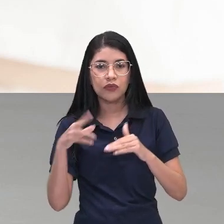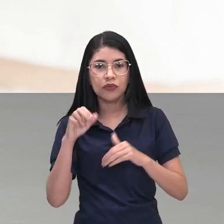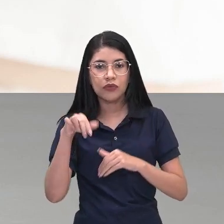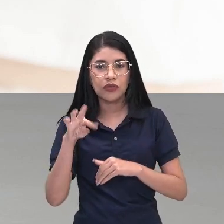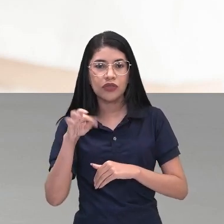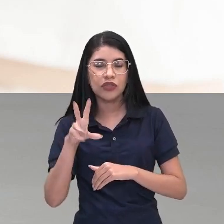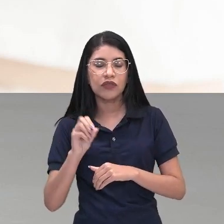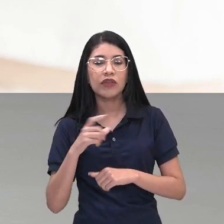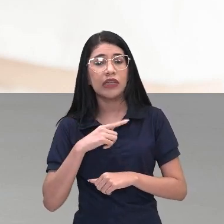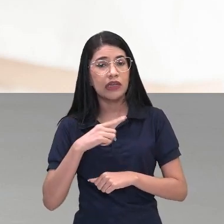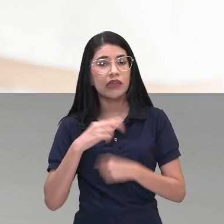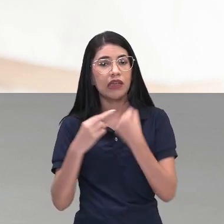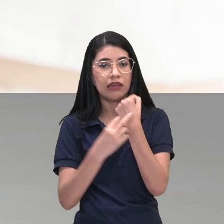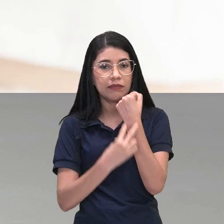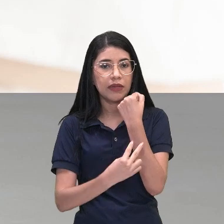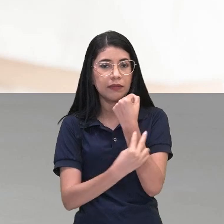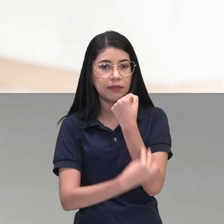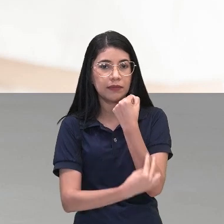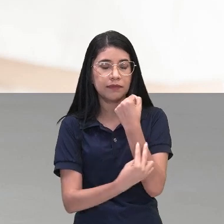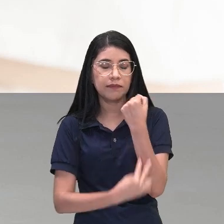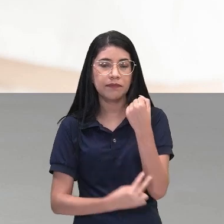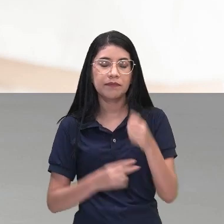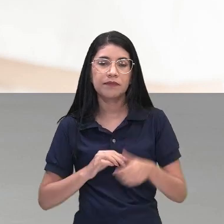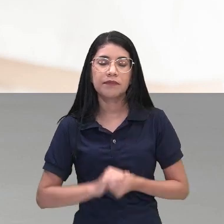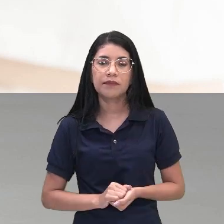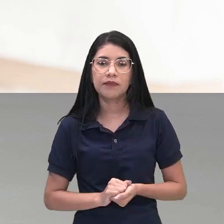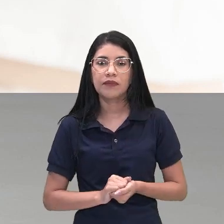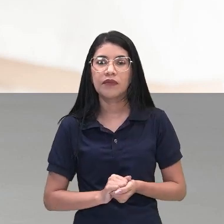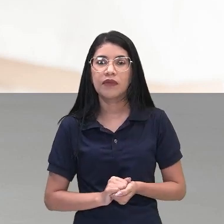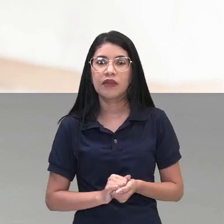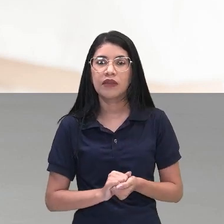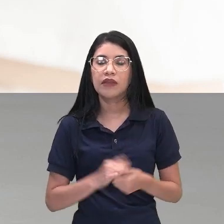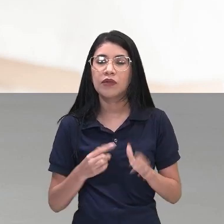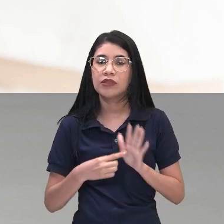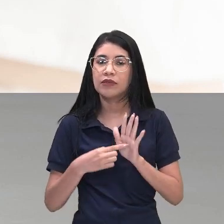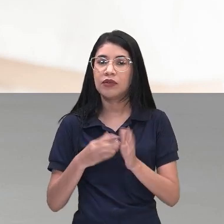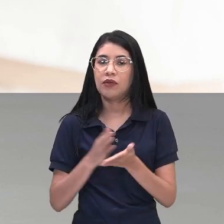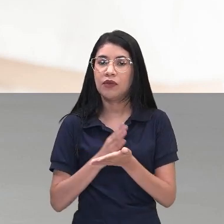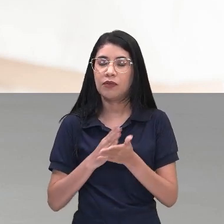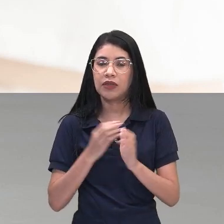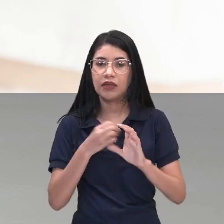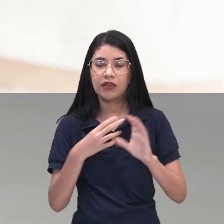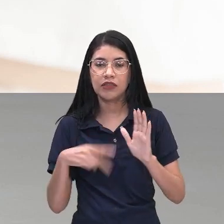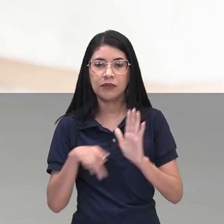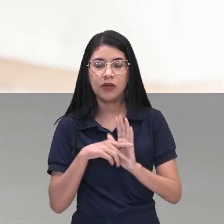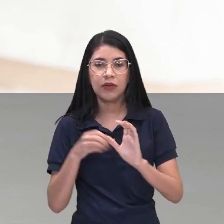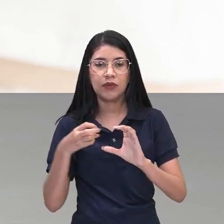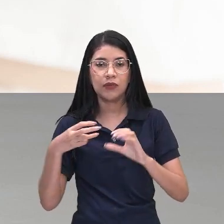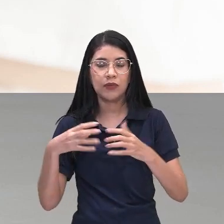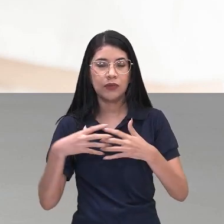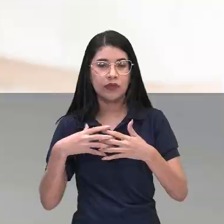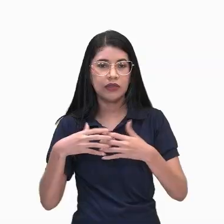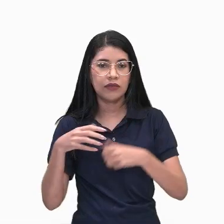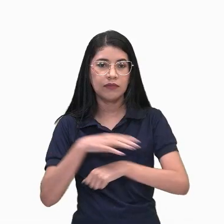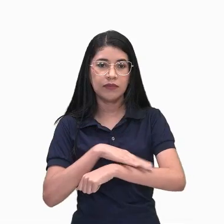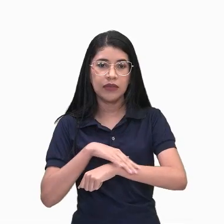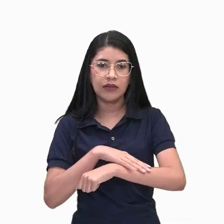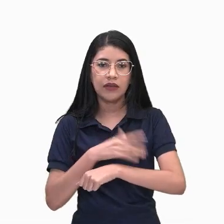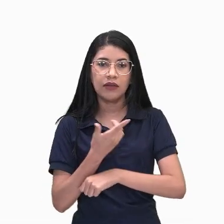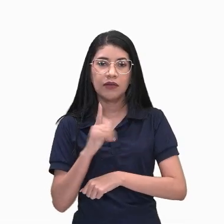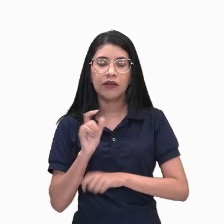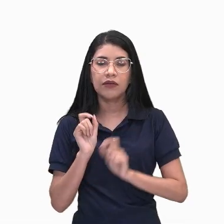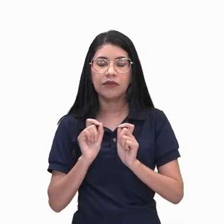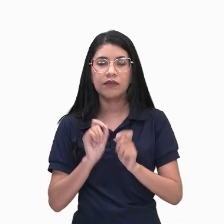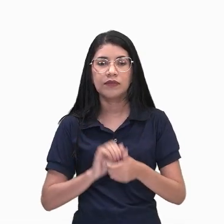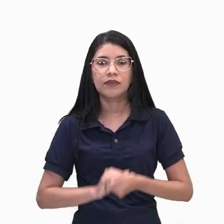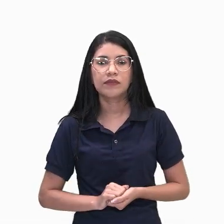altamente vascularizado. Tá bom? Então, vimos aí algumas características do tecido epitelial, vamos ver outra na próxima